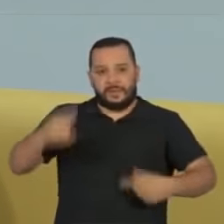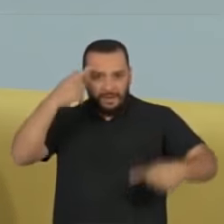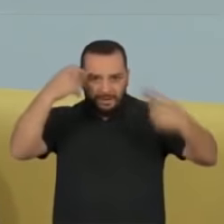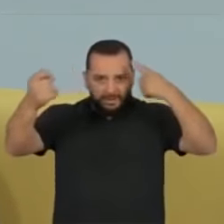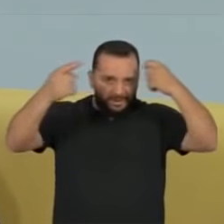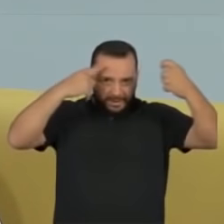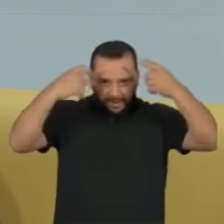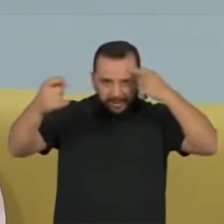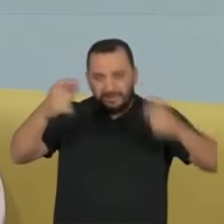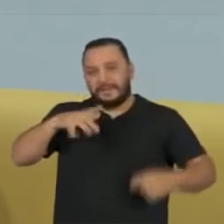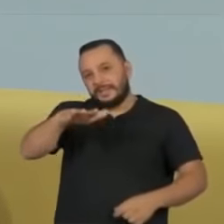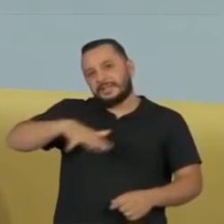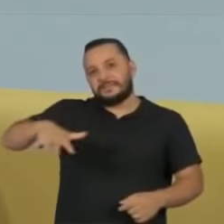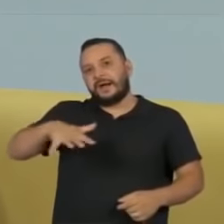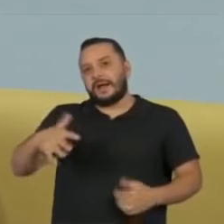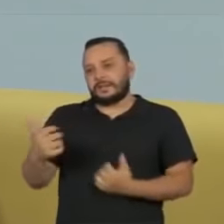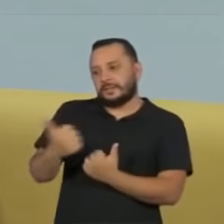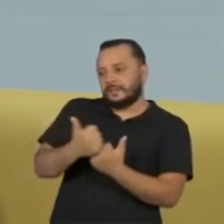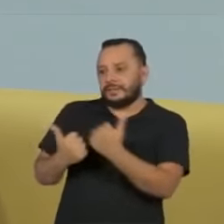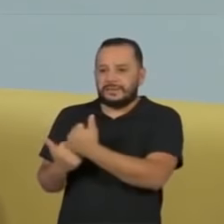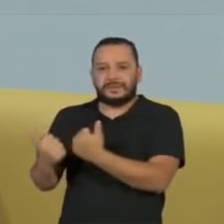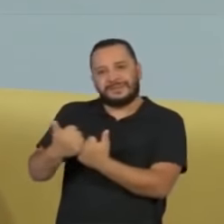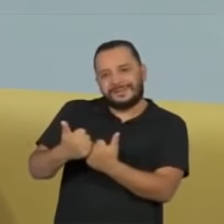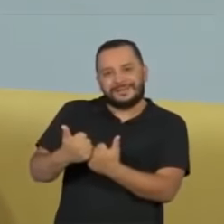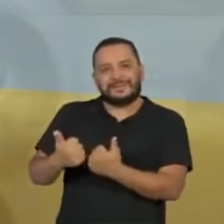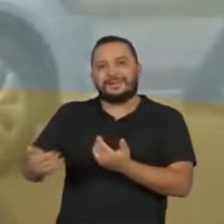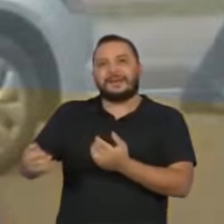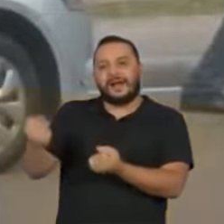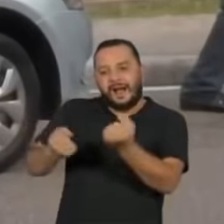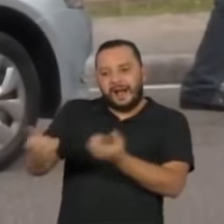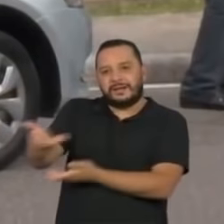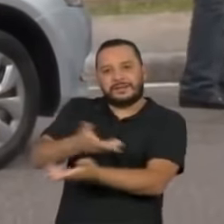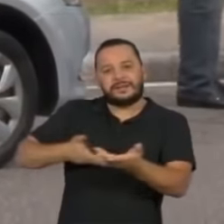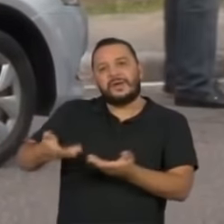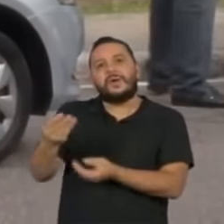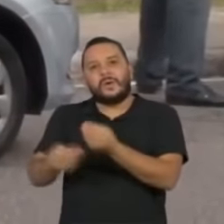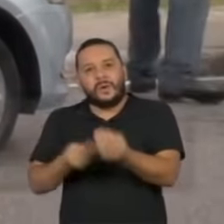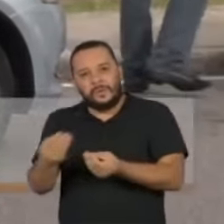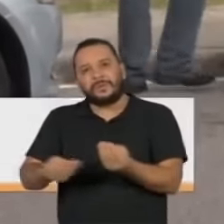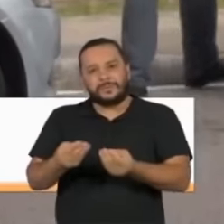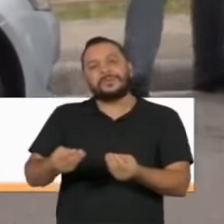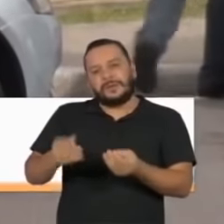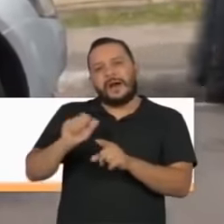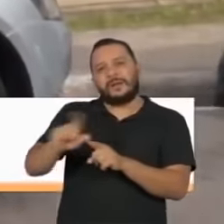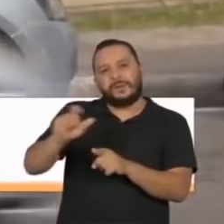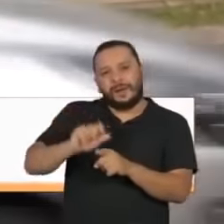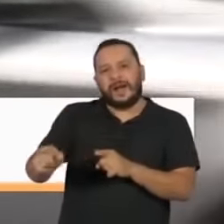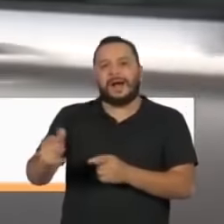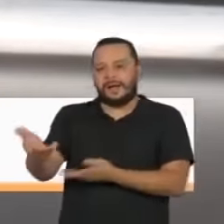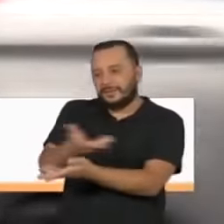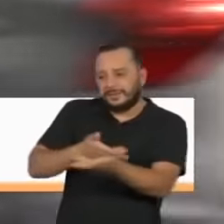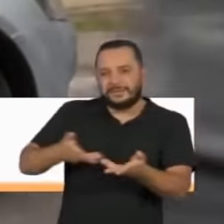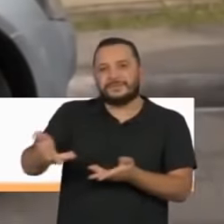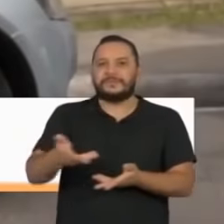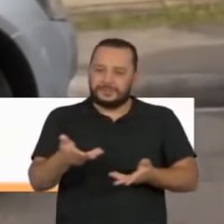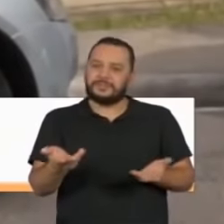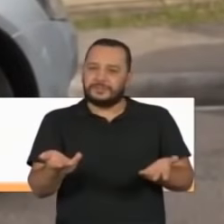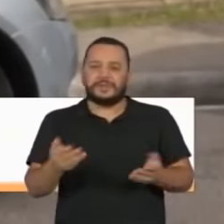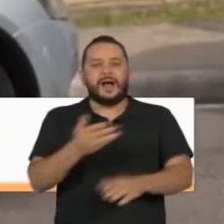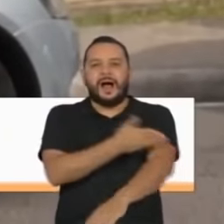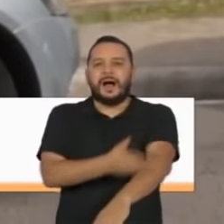espaços compartilhados, como se adaptar às novas formas de consumir. Alugar, dividir, trocar produtos e serviços,